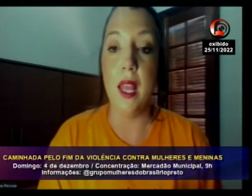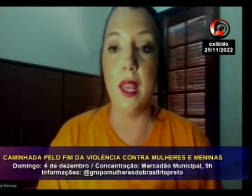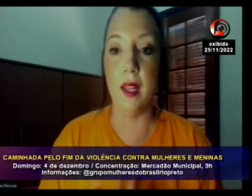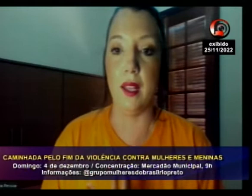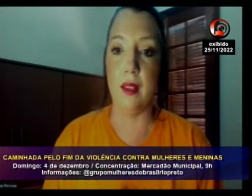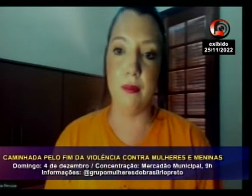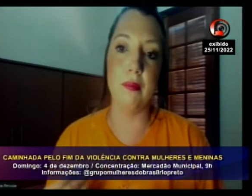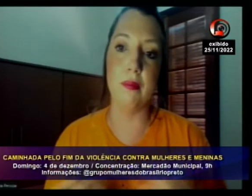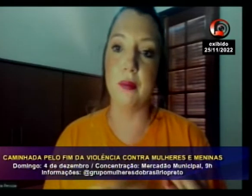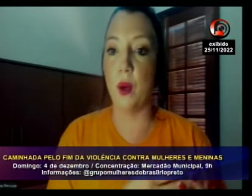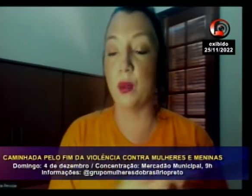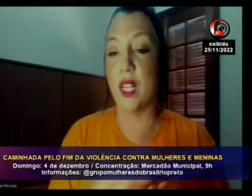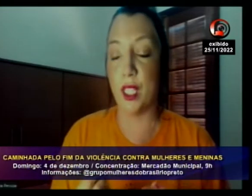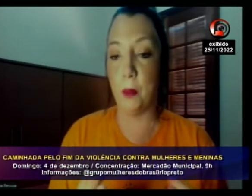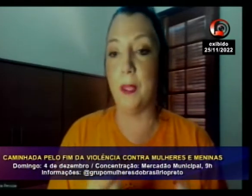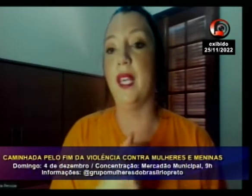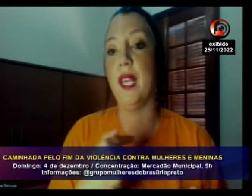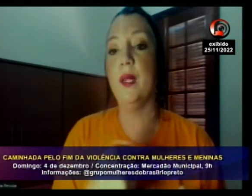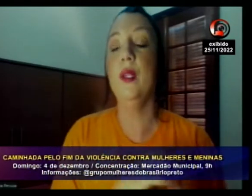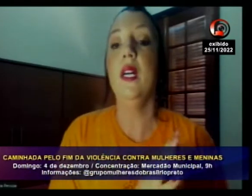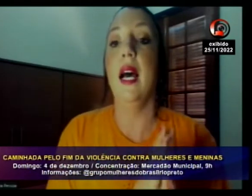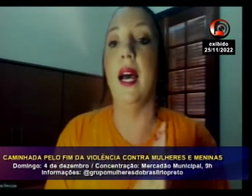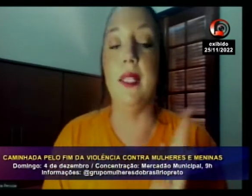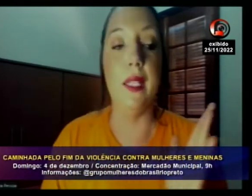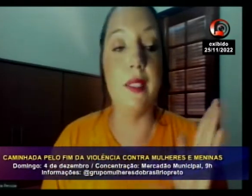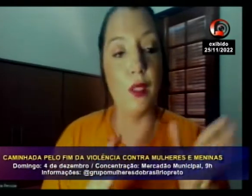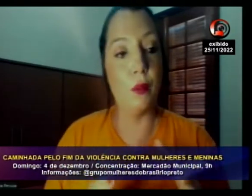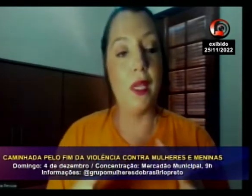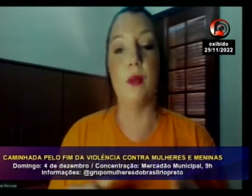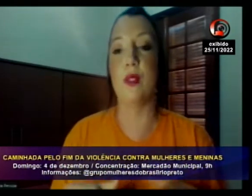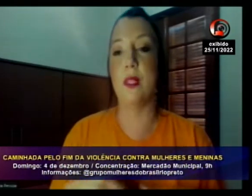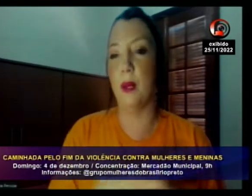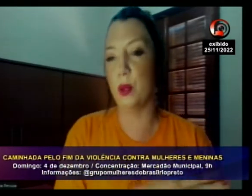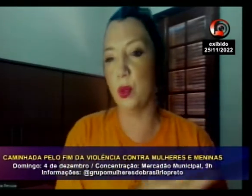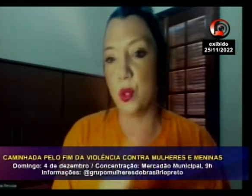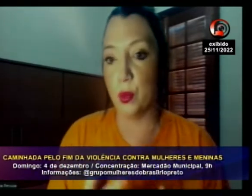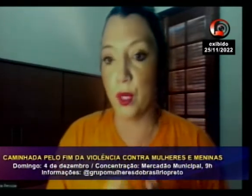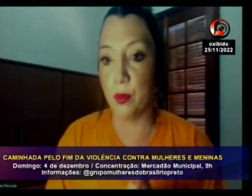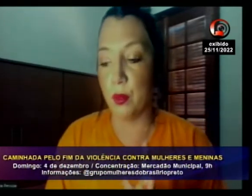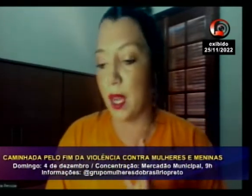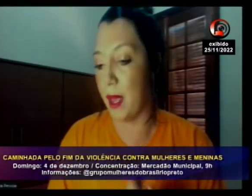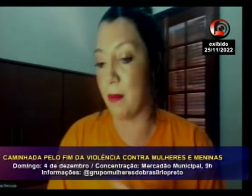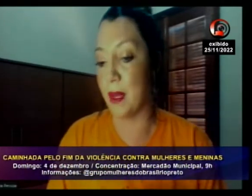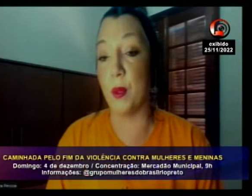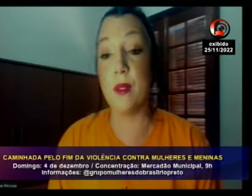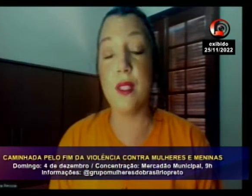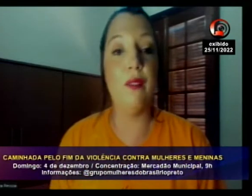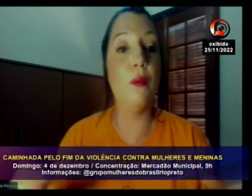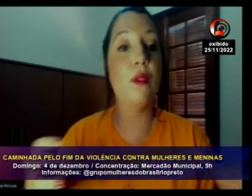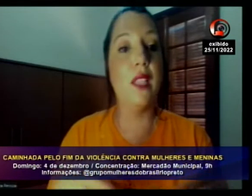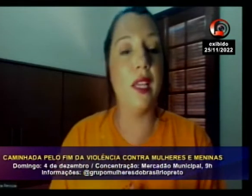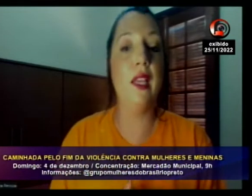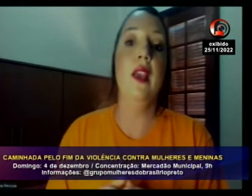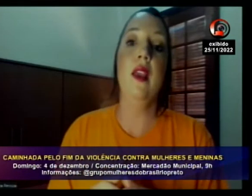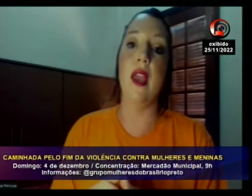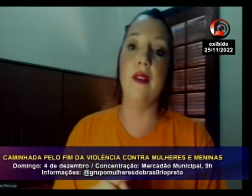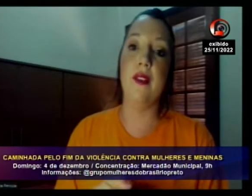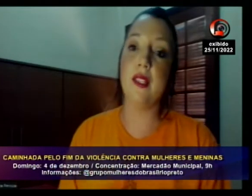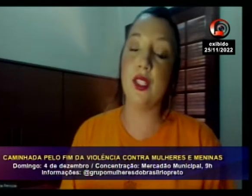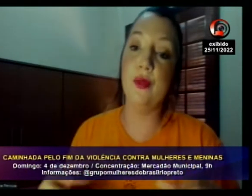caminhada, ela é um trajeto pequeno, ali saindo do Mercado Municipal, em torno de um km mais ou menos, e vamos